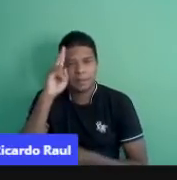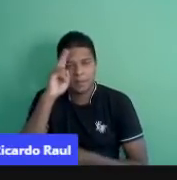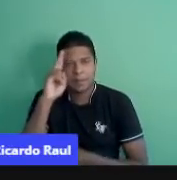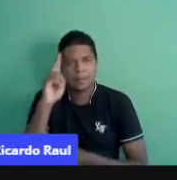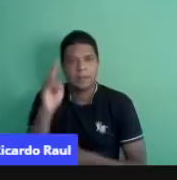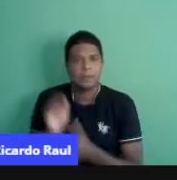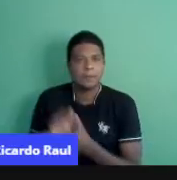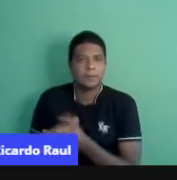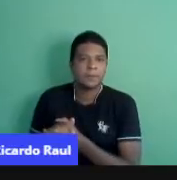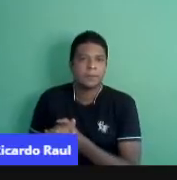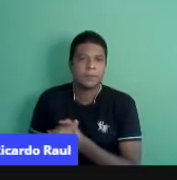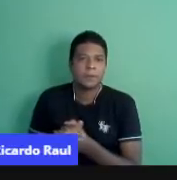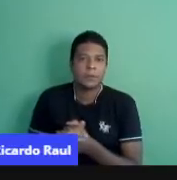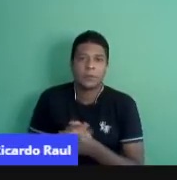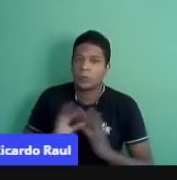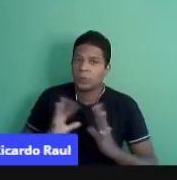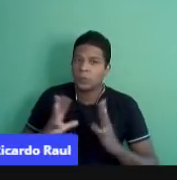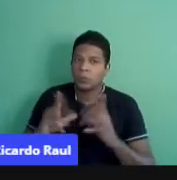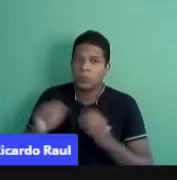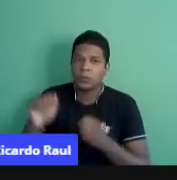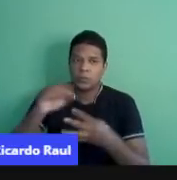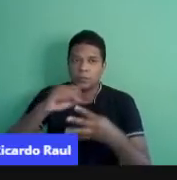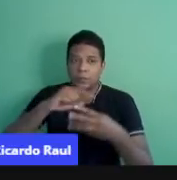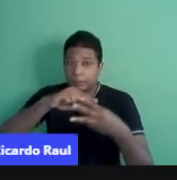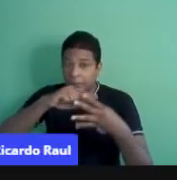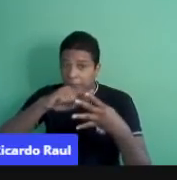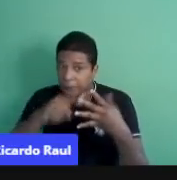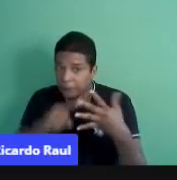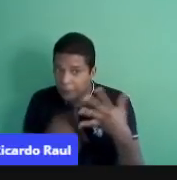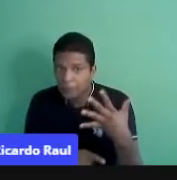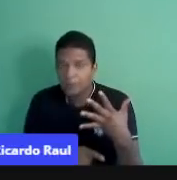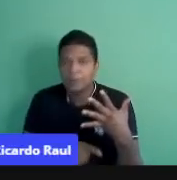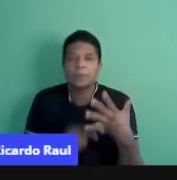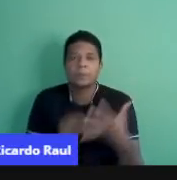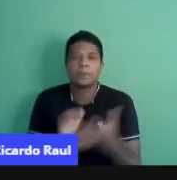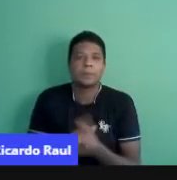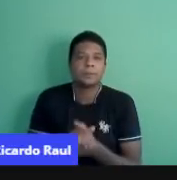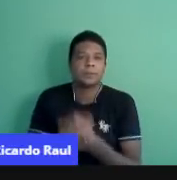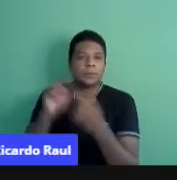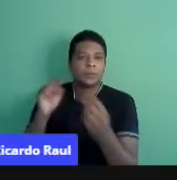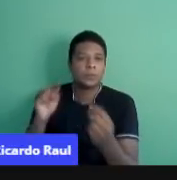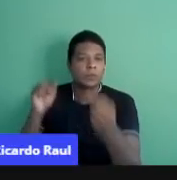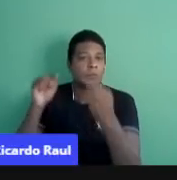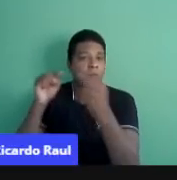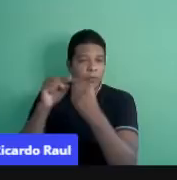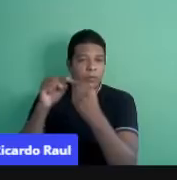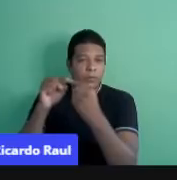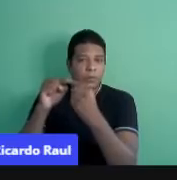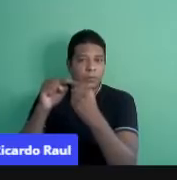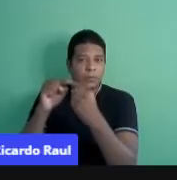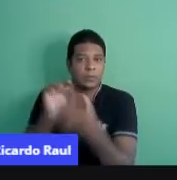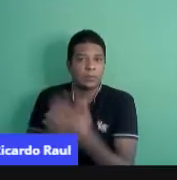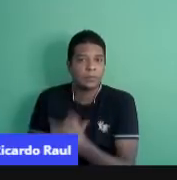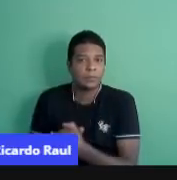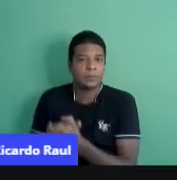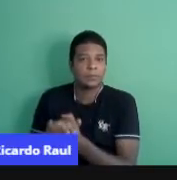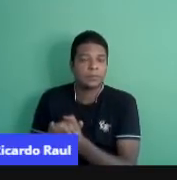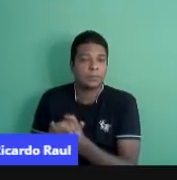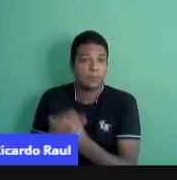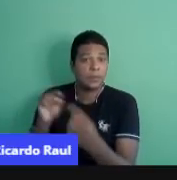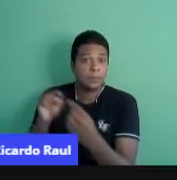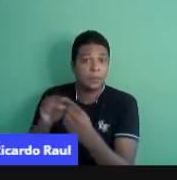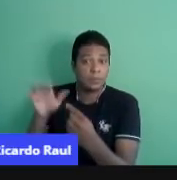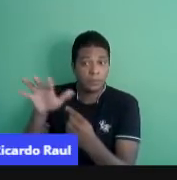perpassar por todos os campos. Nesse campo, nós encontramos o seguinte objetivo. O objetivo nesse campo